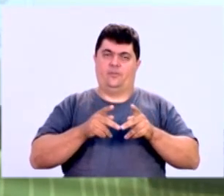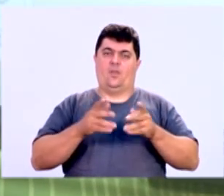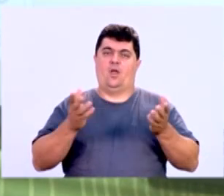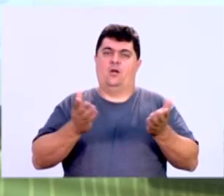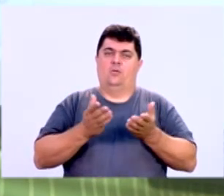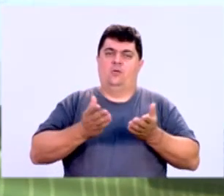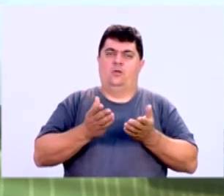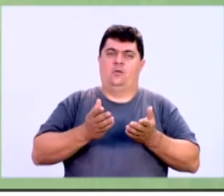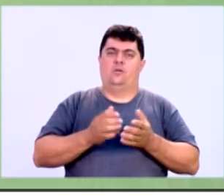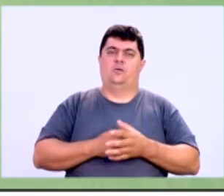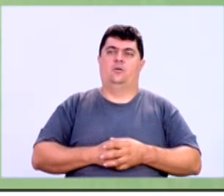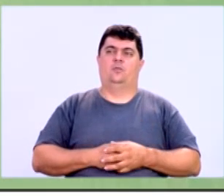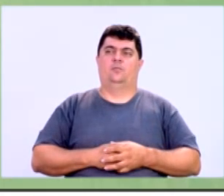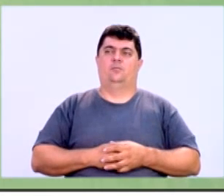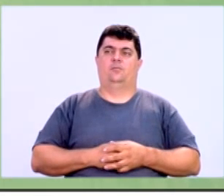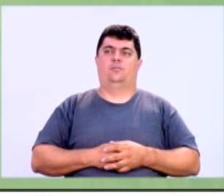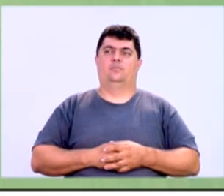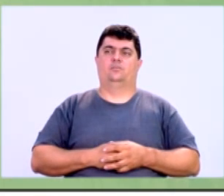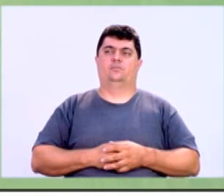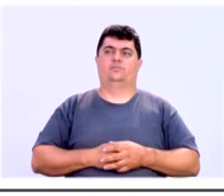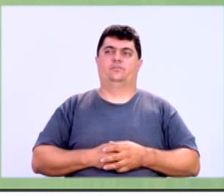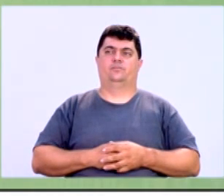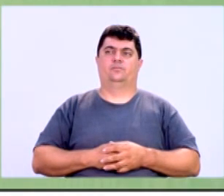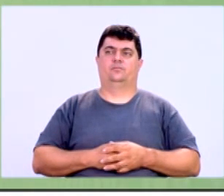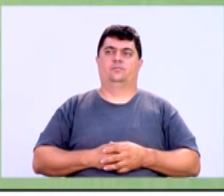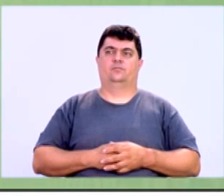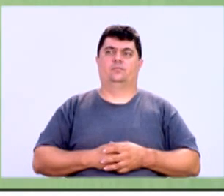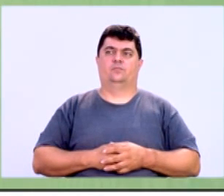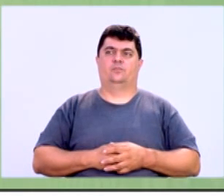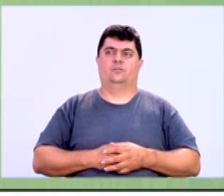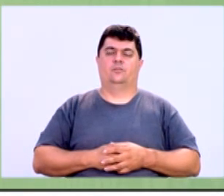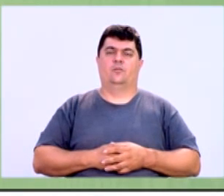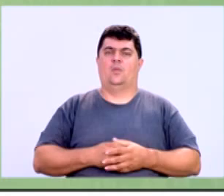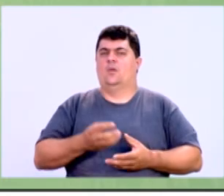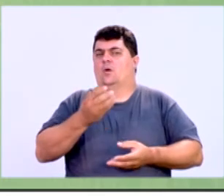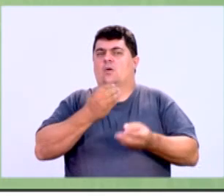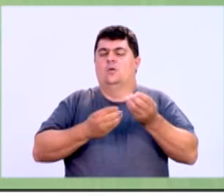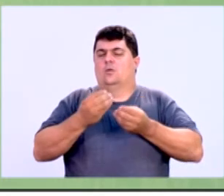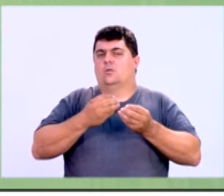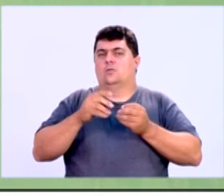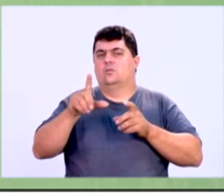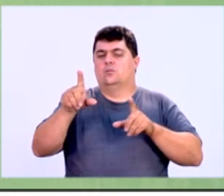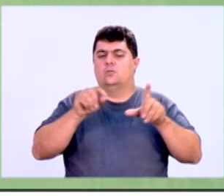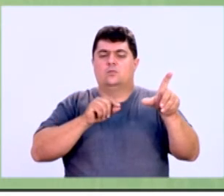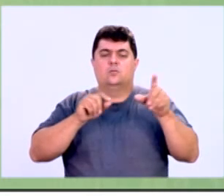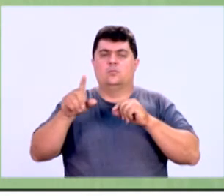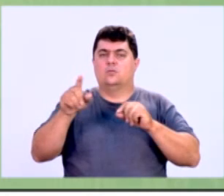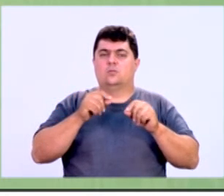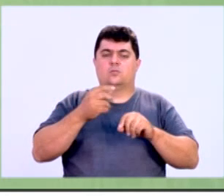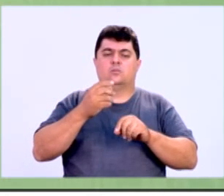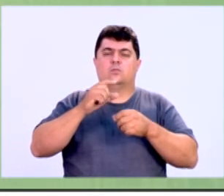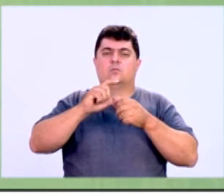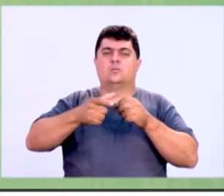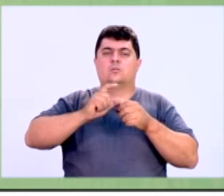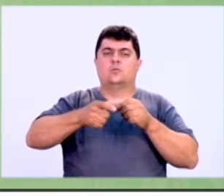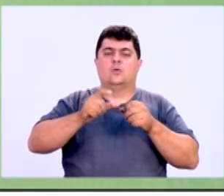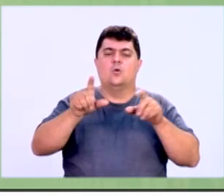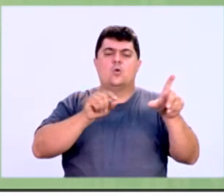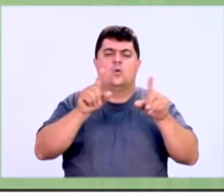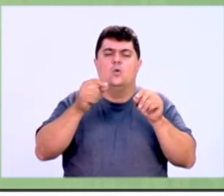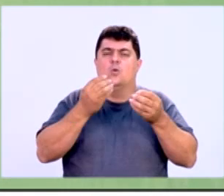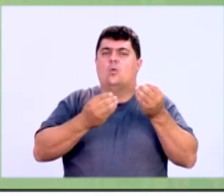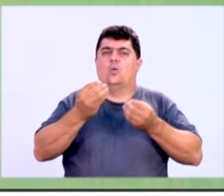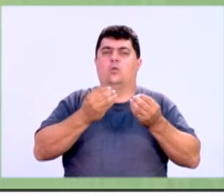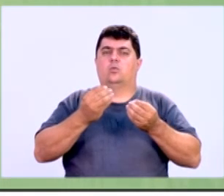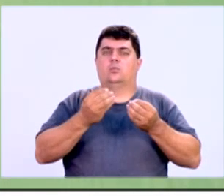dar a sequência. Por exemplo, como é que eu seleciono os meus conteúdos a serem